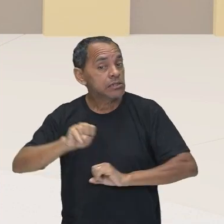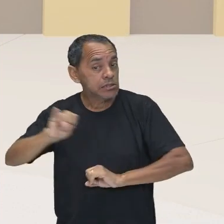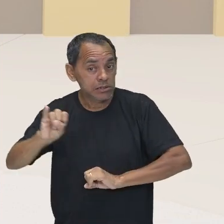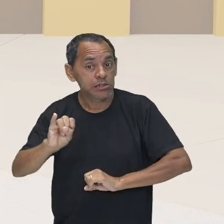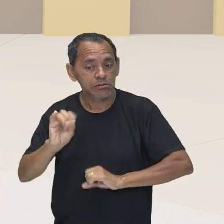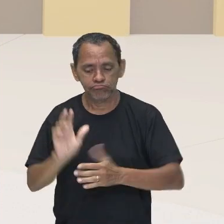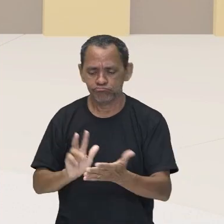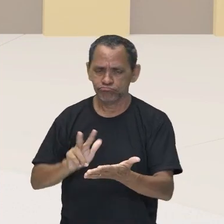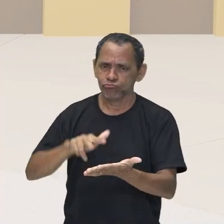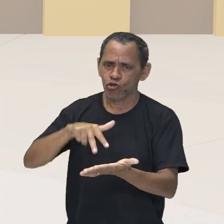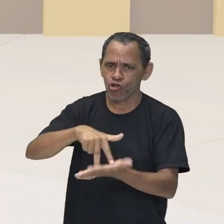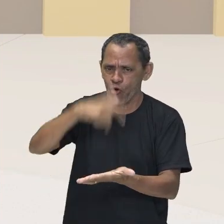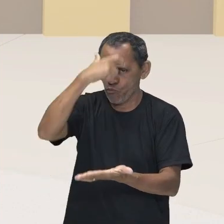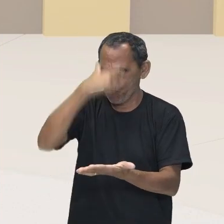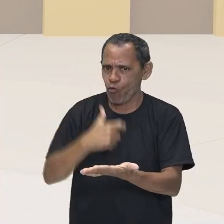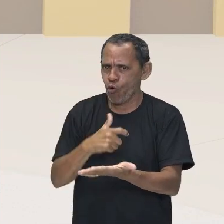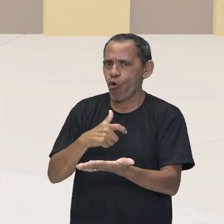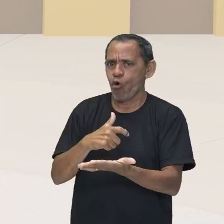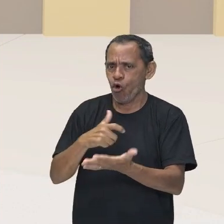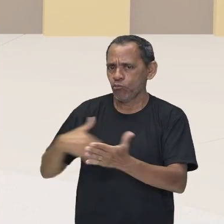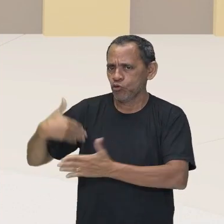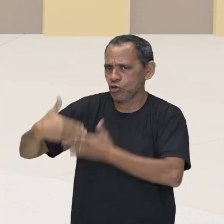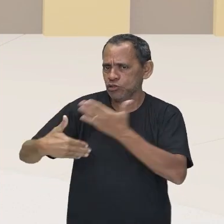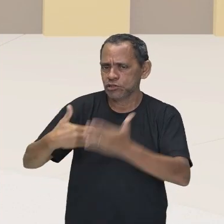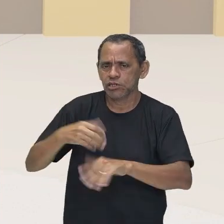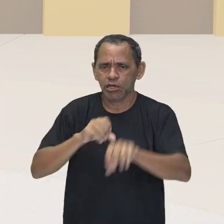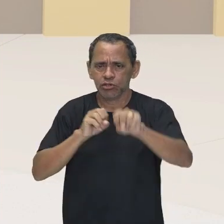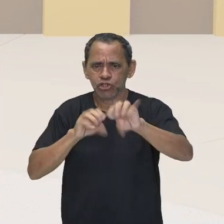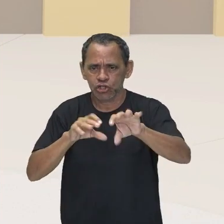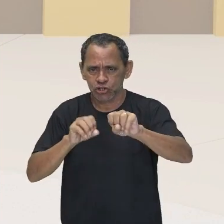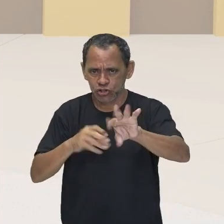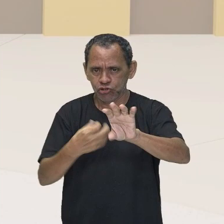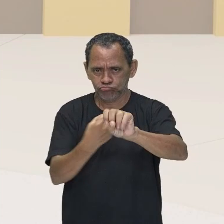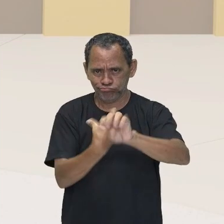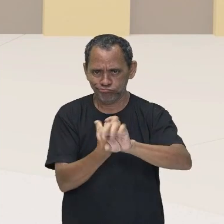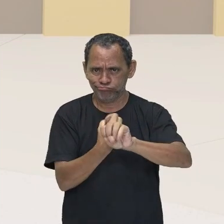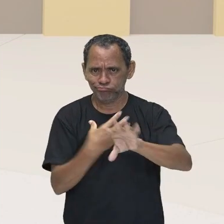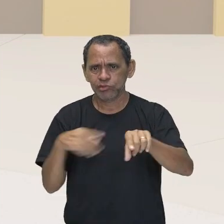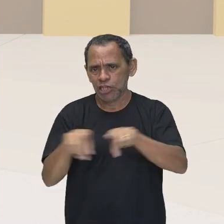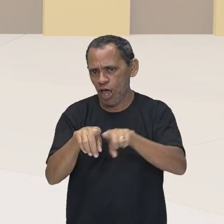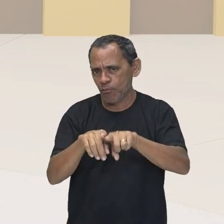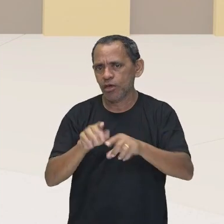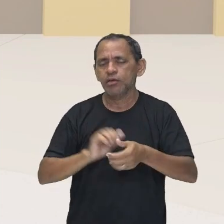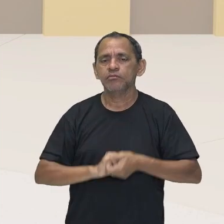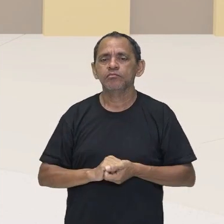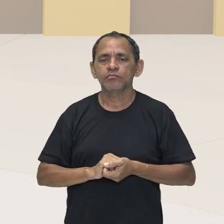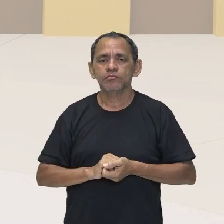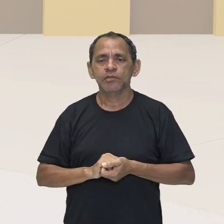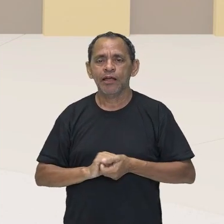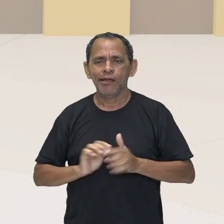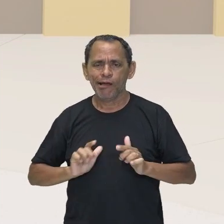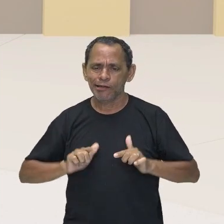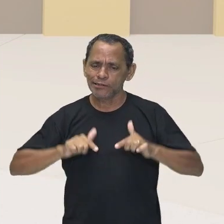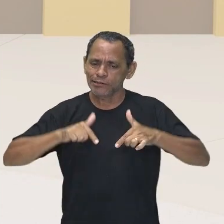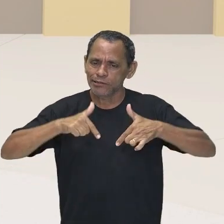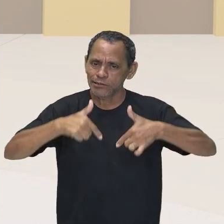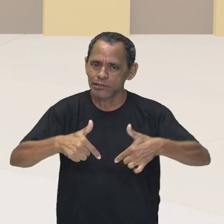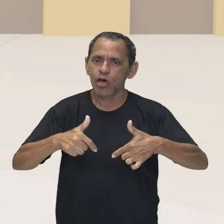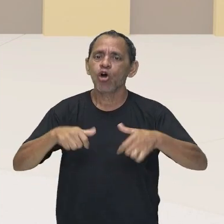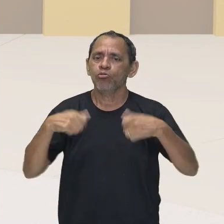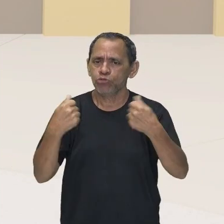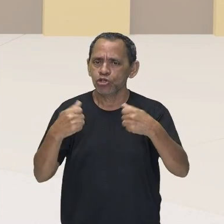do próprio processo de ensino-aprendizagem. O proativismo, que é ser proativo. Eu preciso